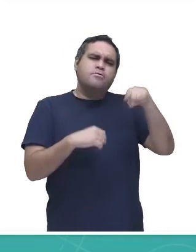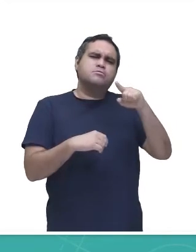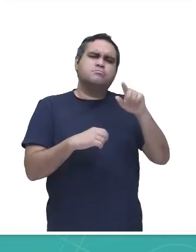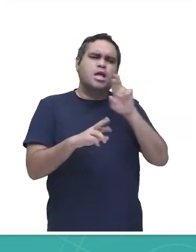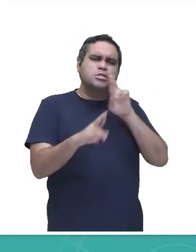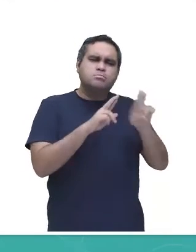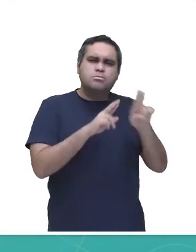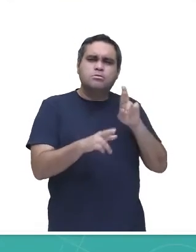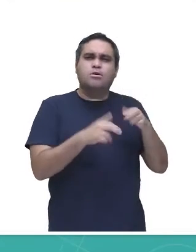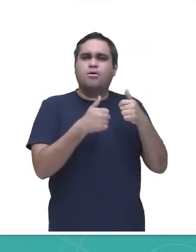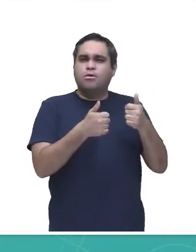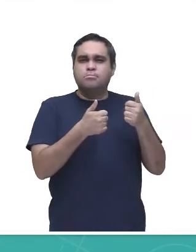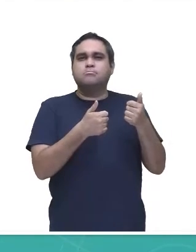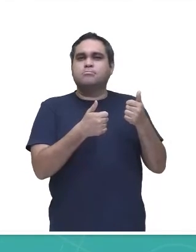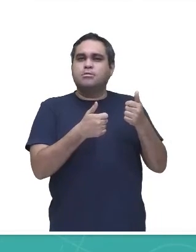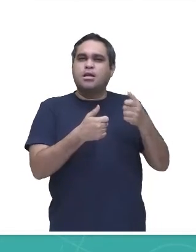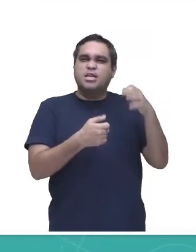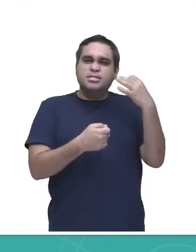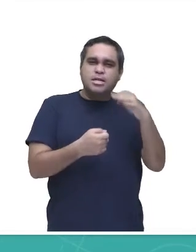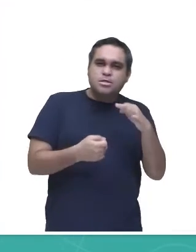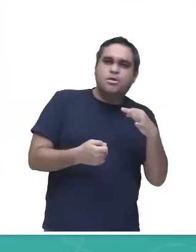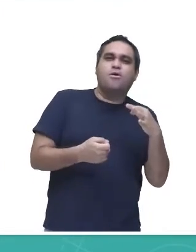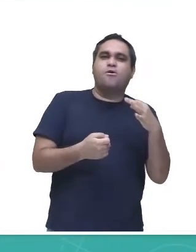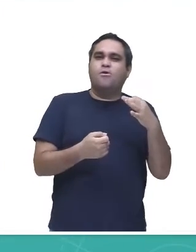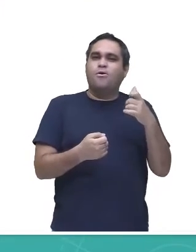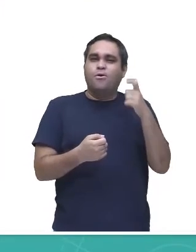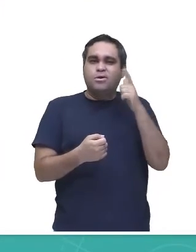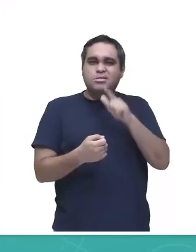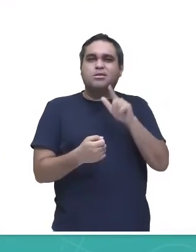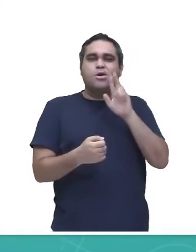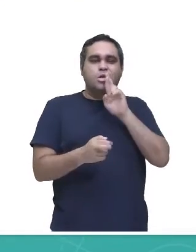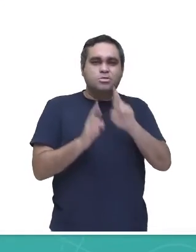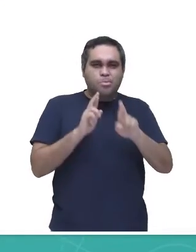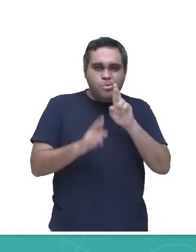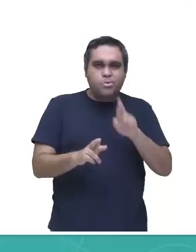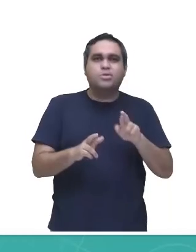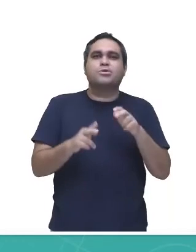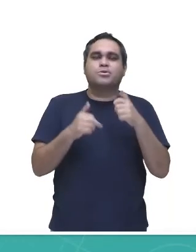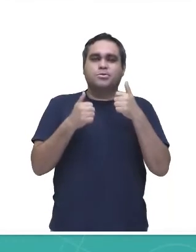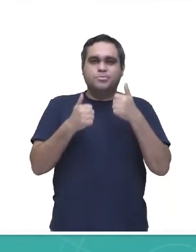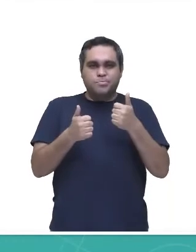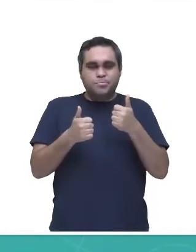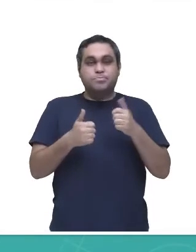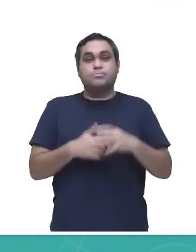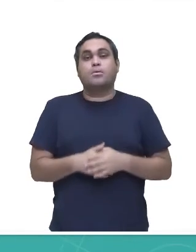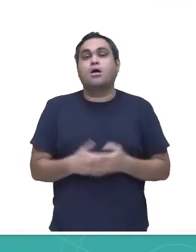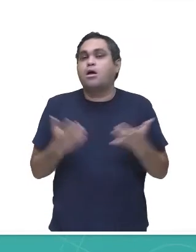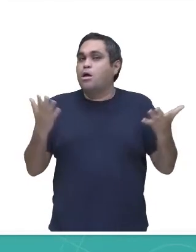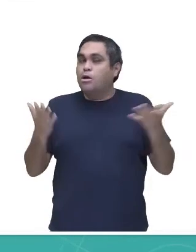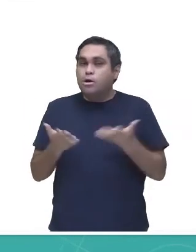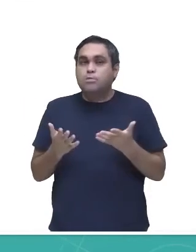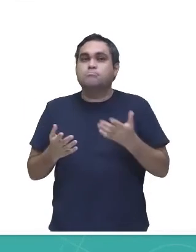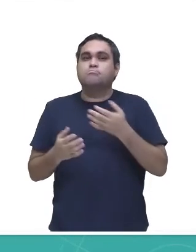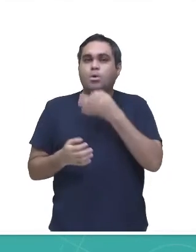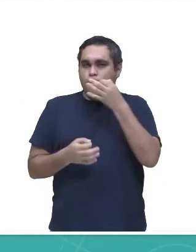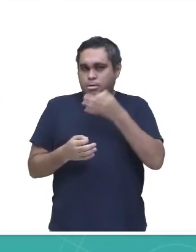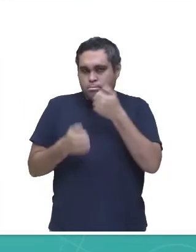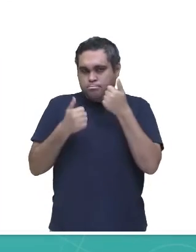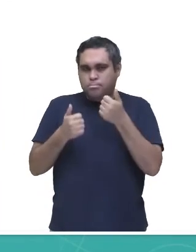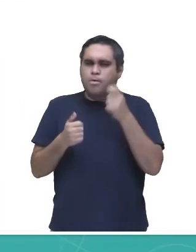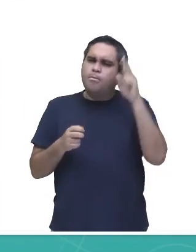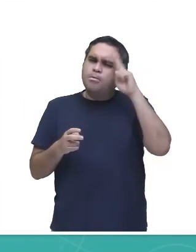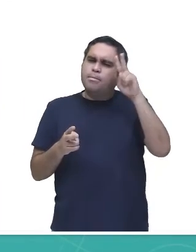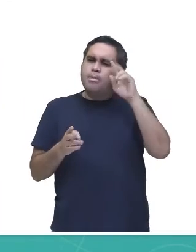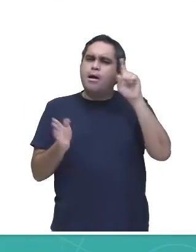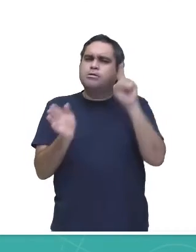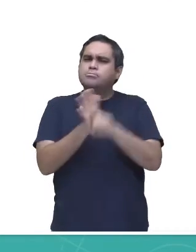sua resposta, né? Quem acertou ali, trouxe ali suas representações das nossas duas questões. Agora a gente vai comentar. Vamos relembrar nossa primeira